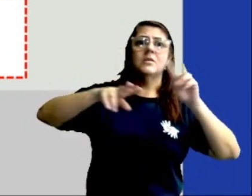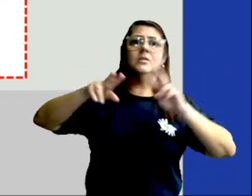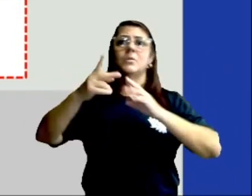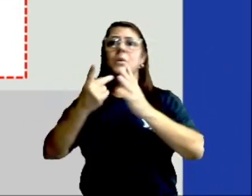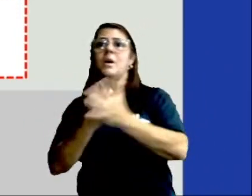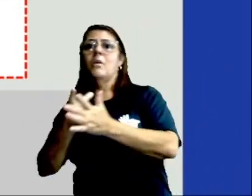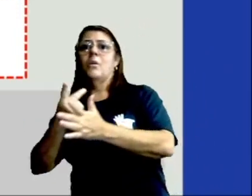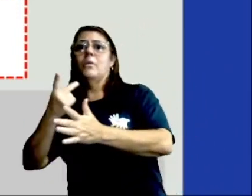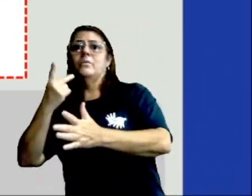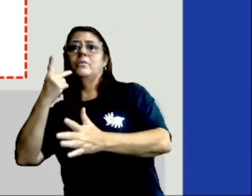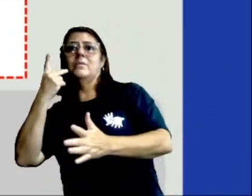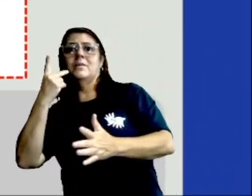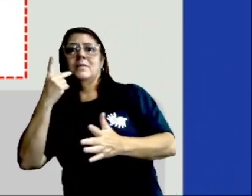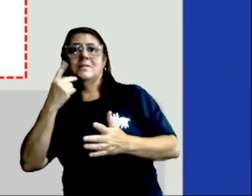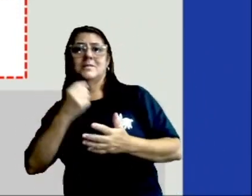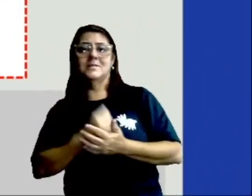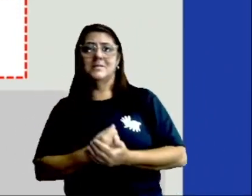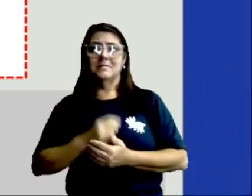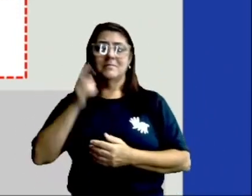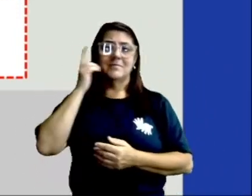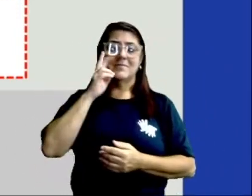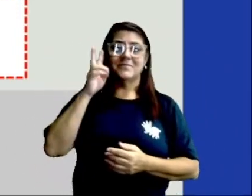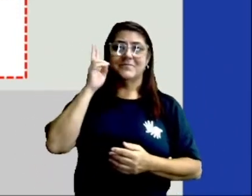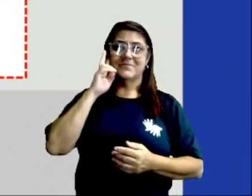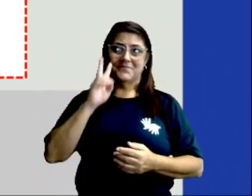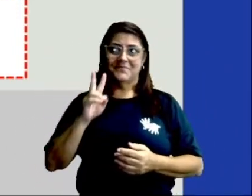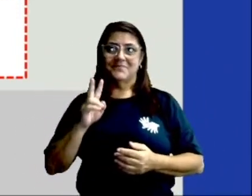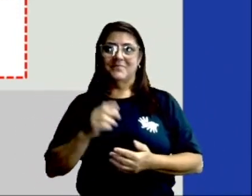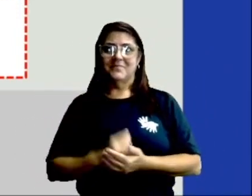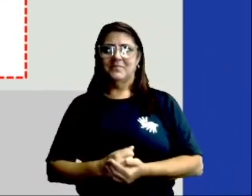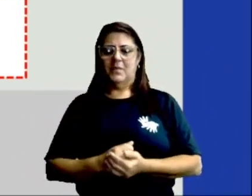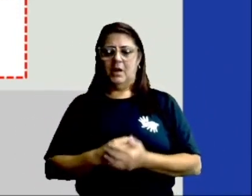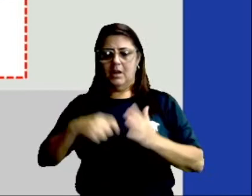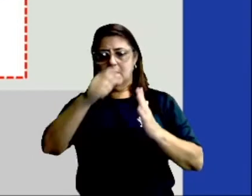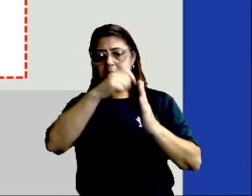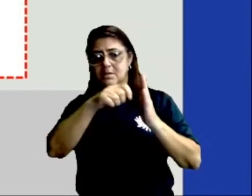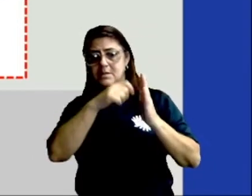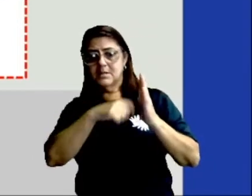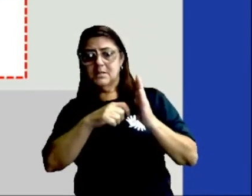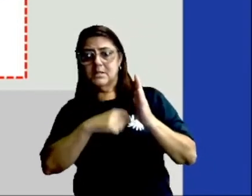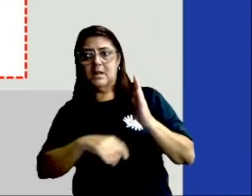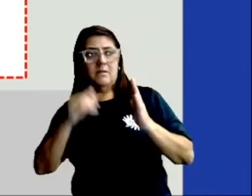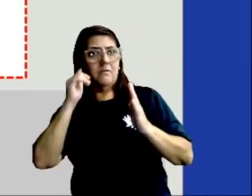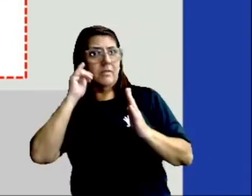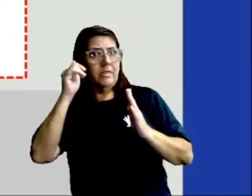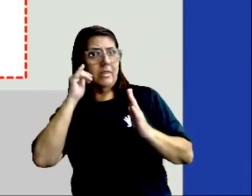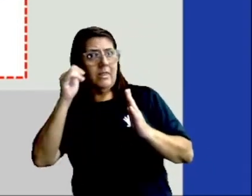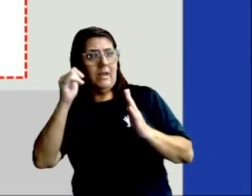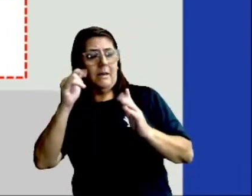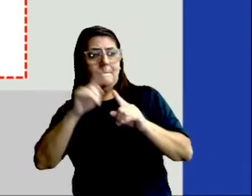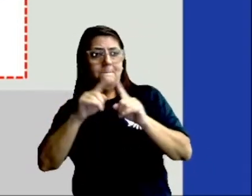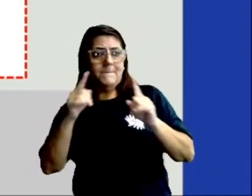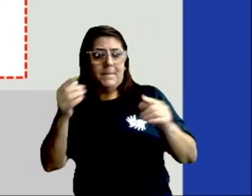história, observando os acontecimentos, ele narra tudo, mas não participa de nada.